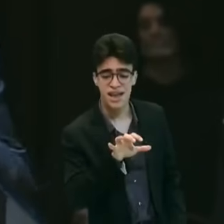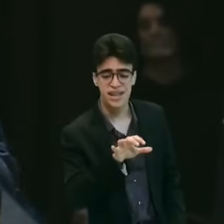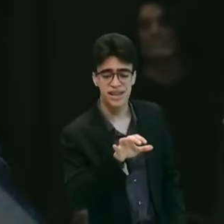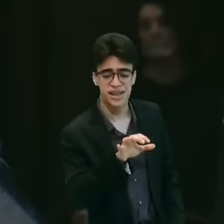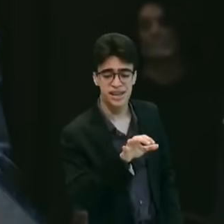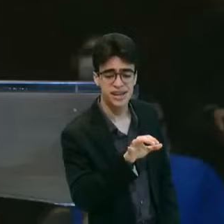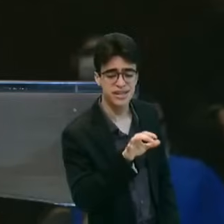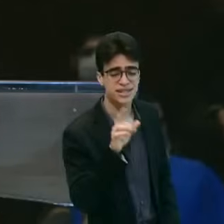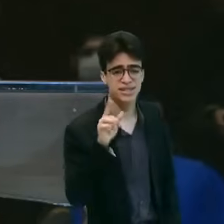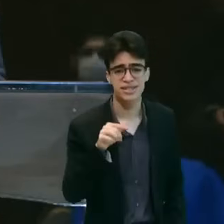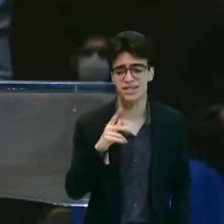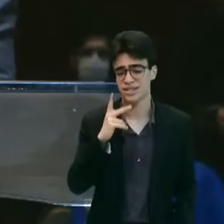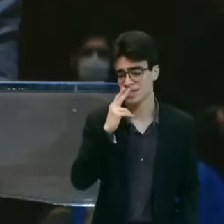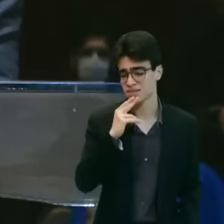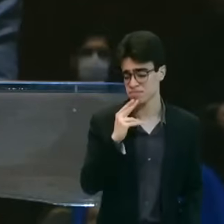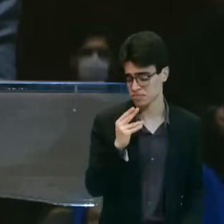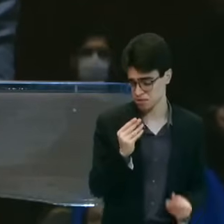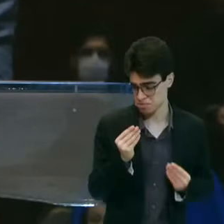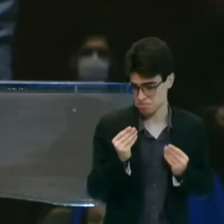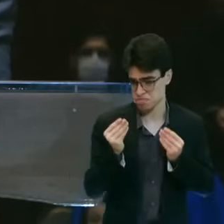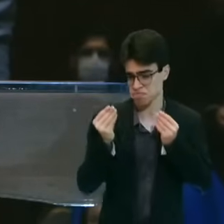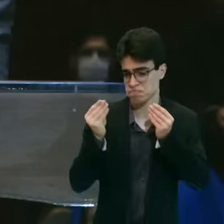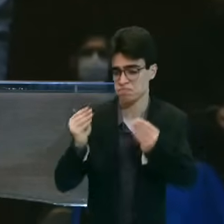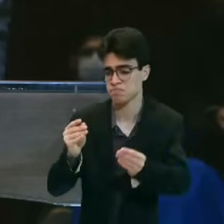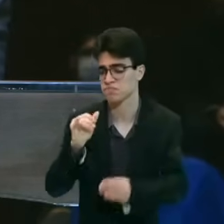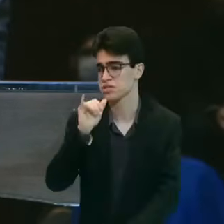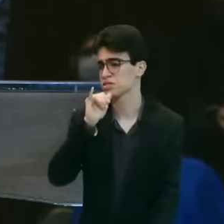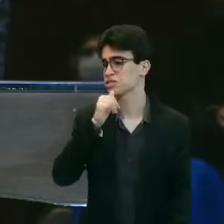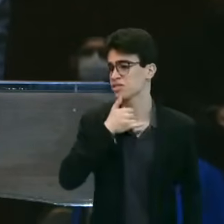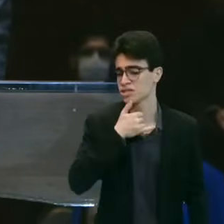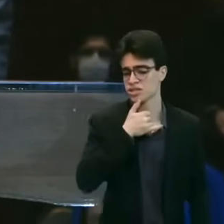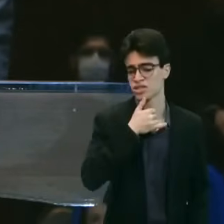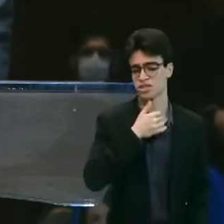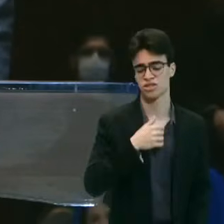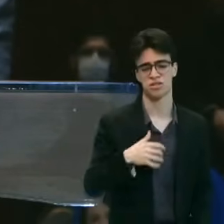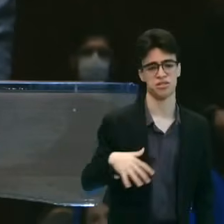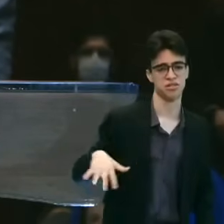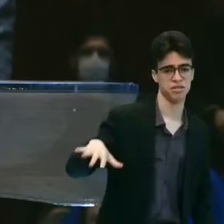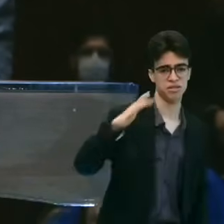alguém que gera infelicidade na volta dela.